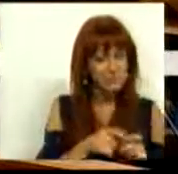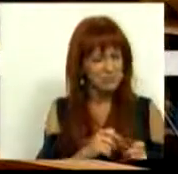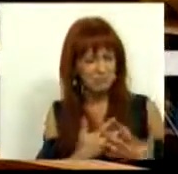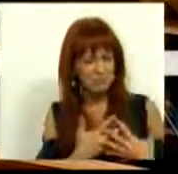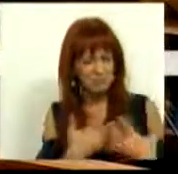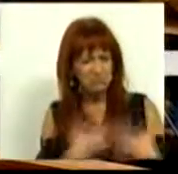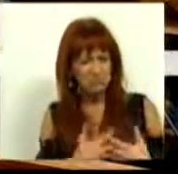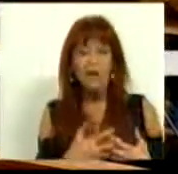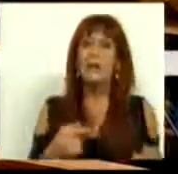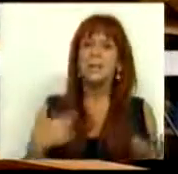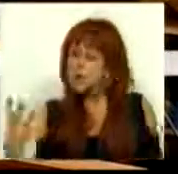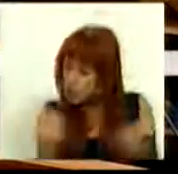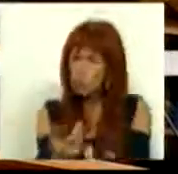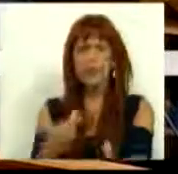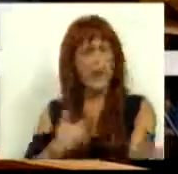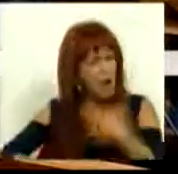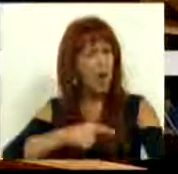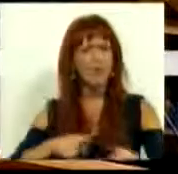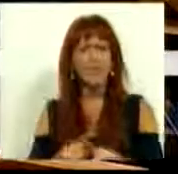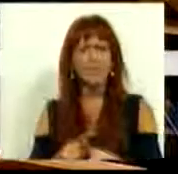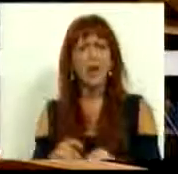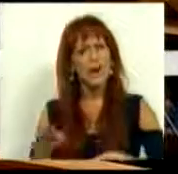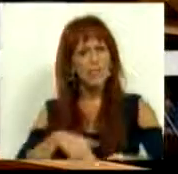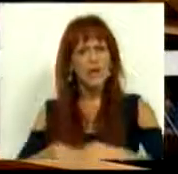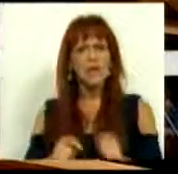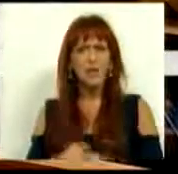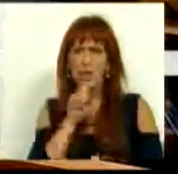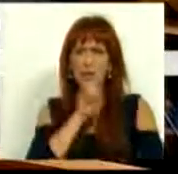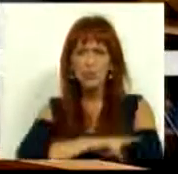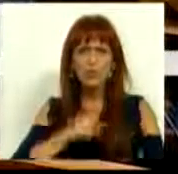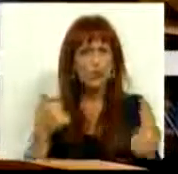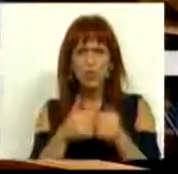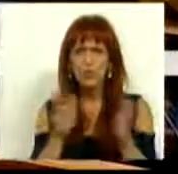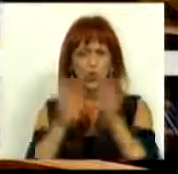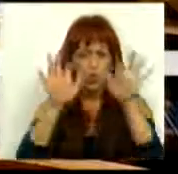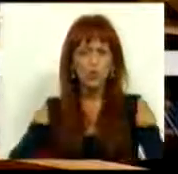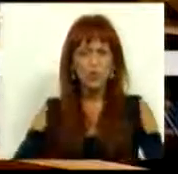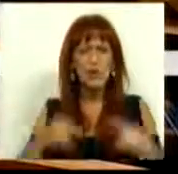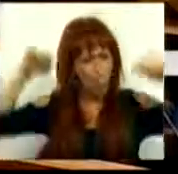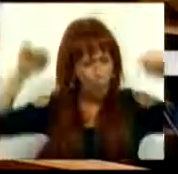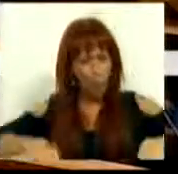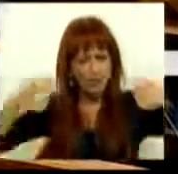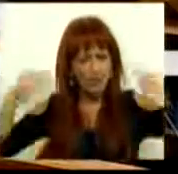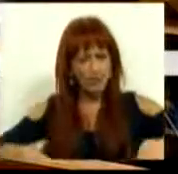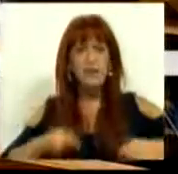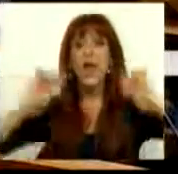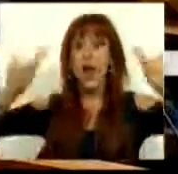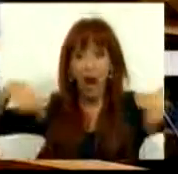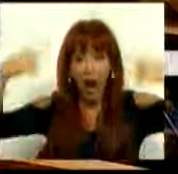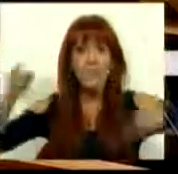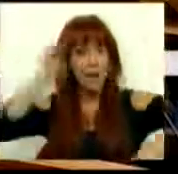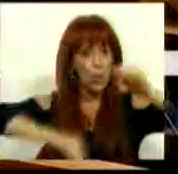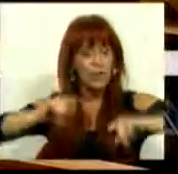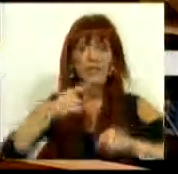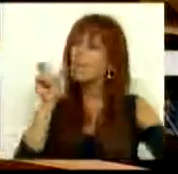dúbio, mas que se juntem a nós, e que nós façamos realmente a possibilidade de todo o Parlamento ter hoje aqui e amanhã, quando